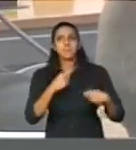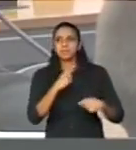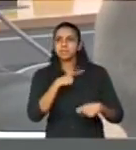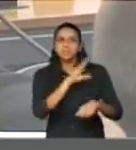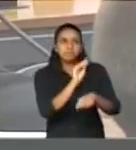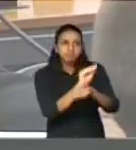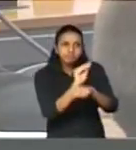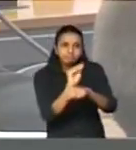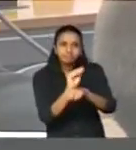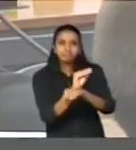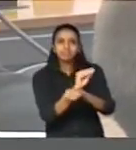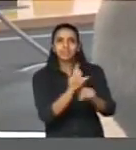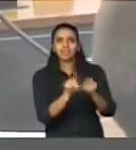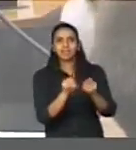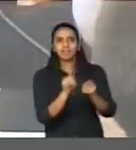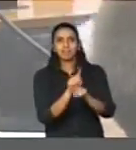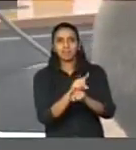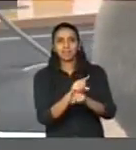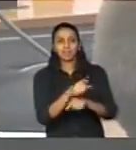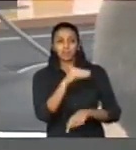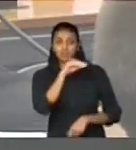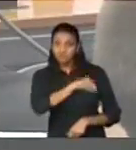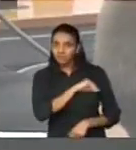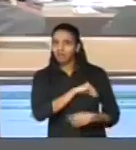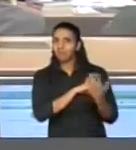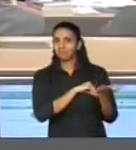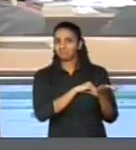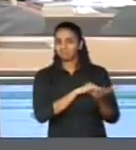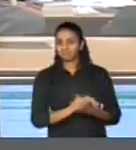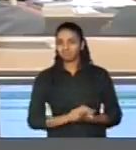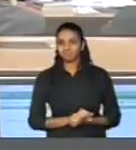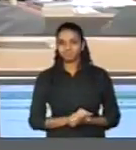da Defesa, Aldo Rebelo, ele que está acompanhado dos três chefes das Forças Armadas.